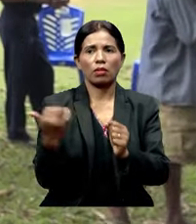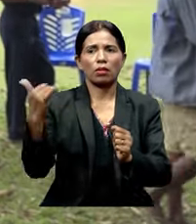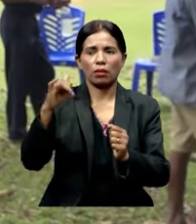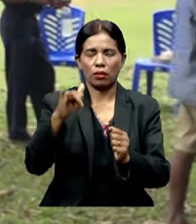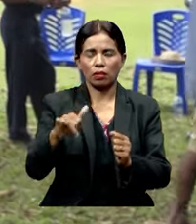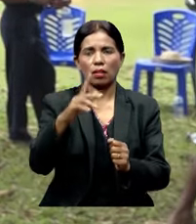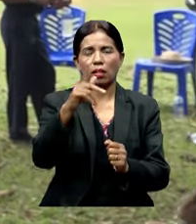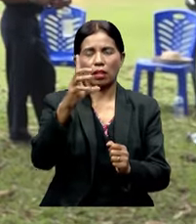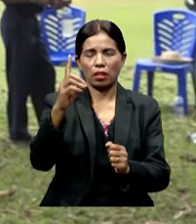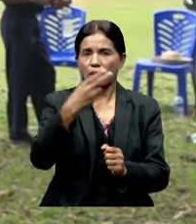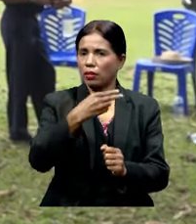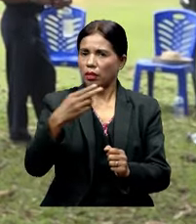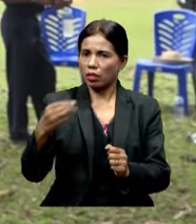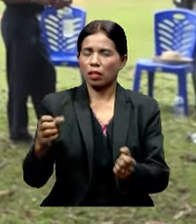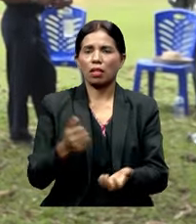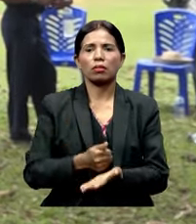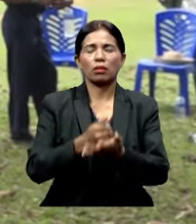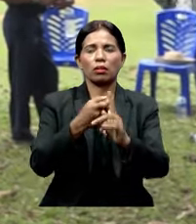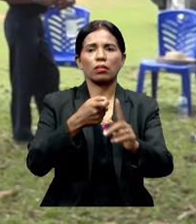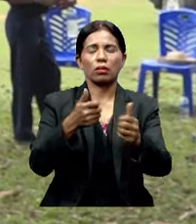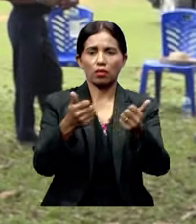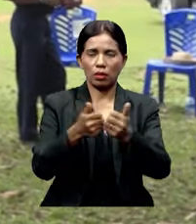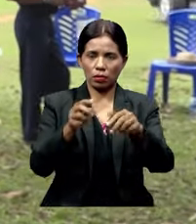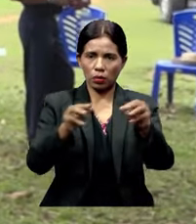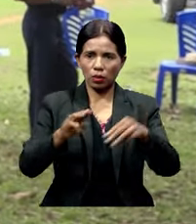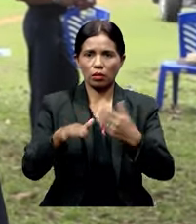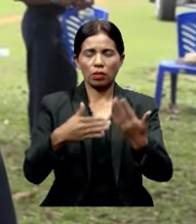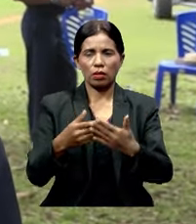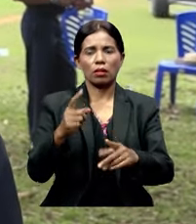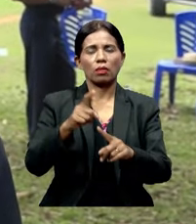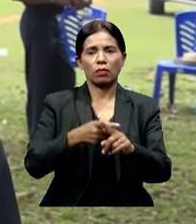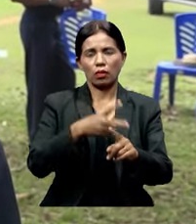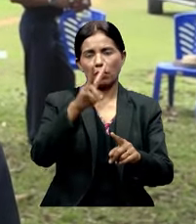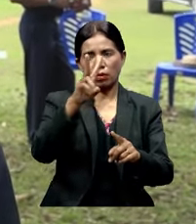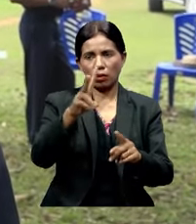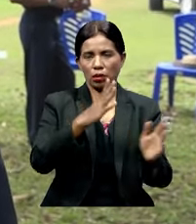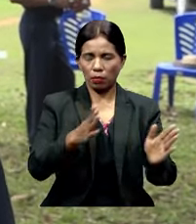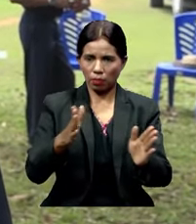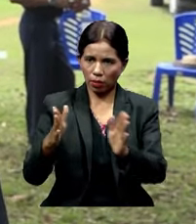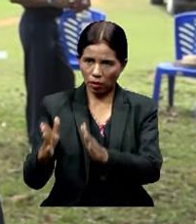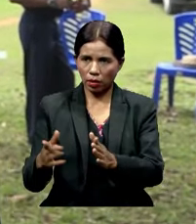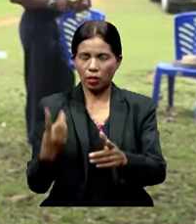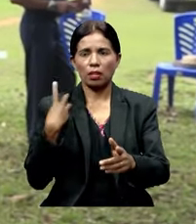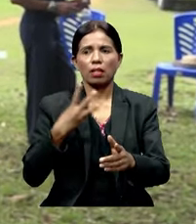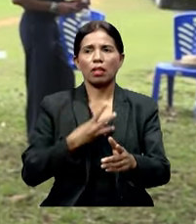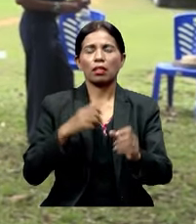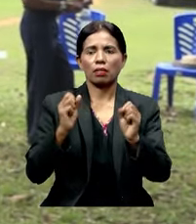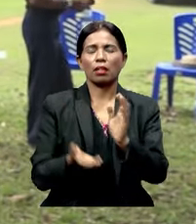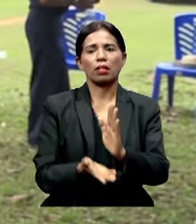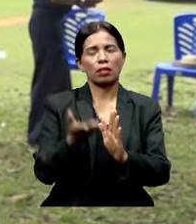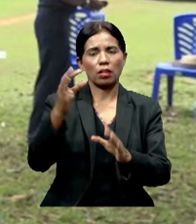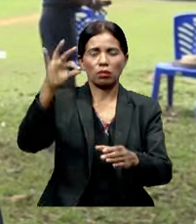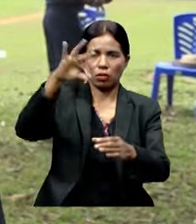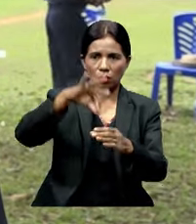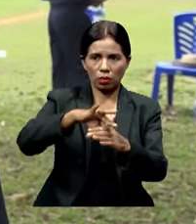Cade, apoiamos a autoridade do município Sira, e durante a lá fulan rua hal preparação ba finisir e oing ita consegue sair na finisir né hori